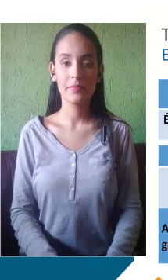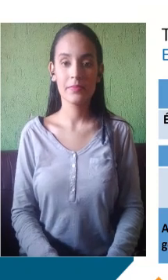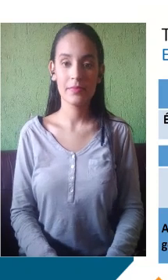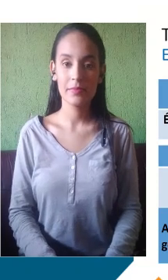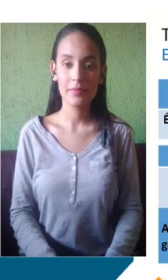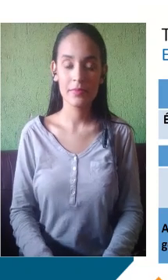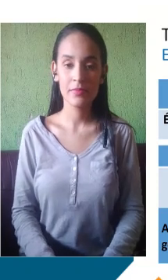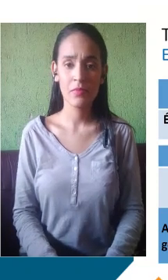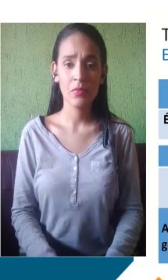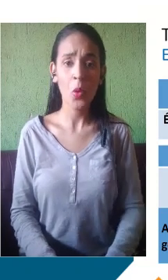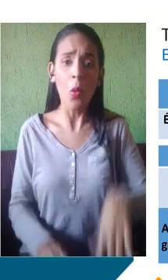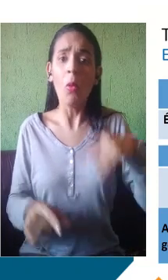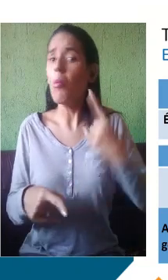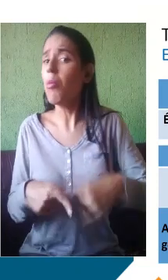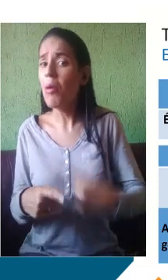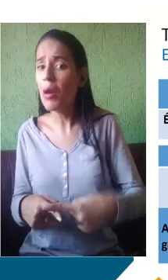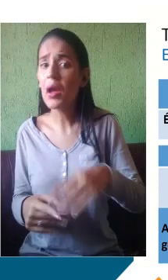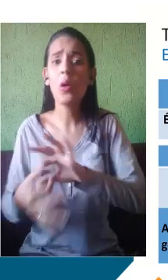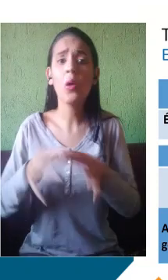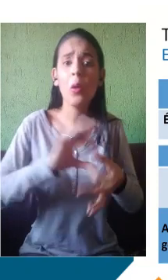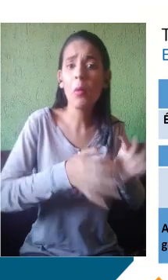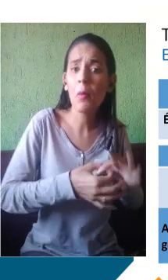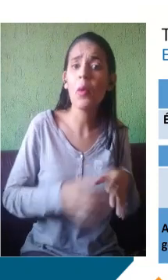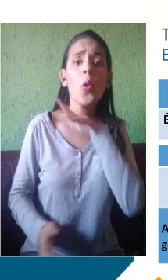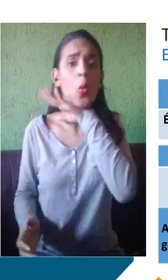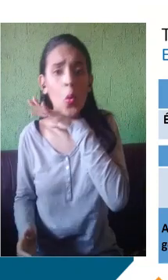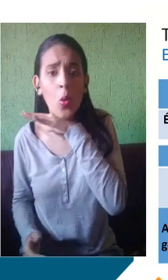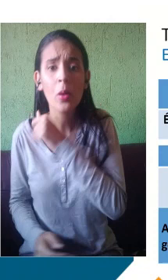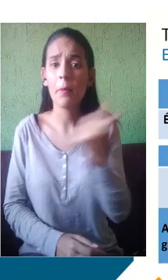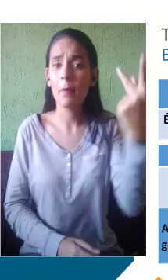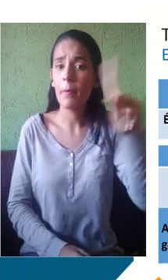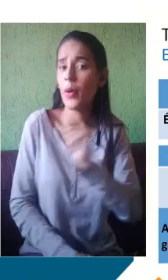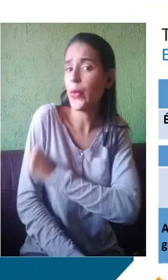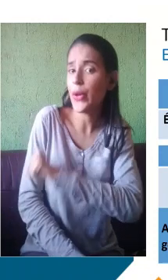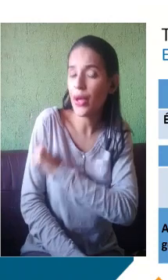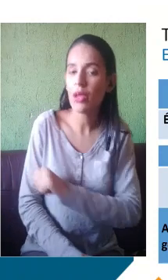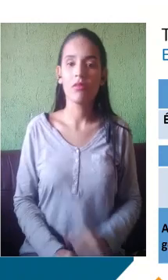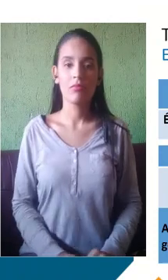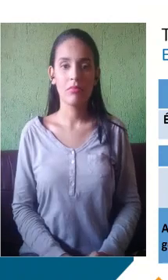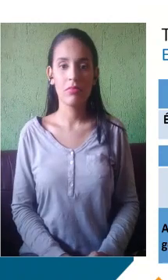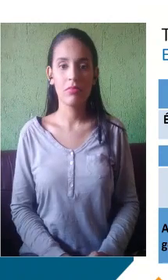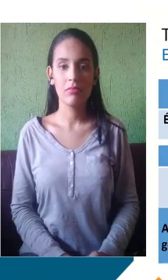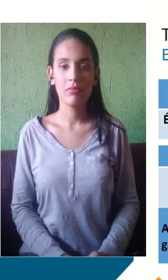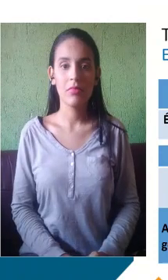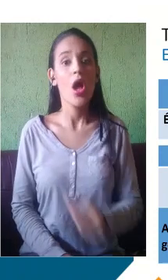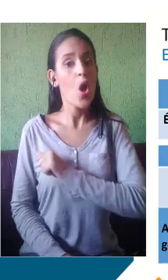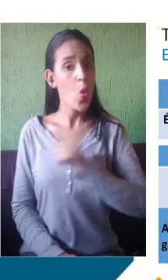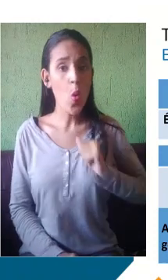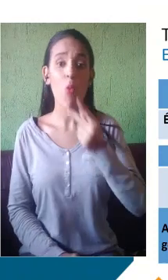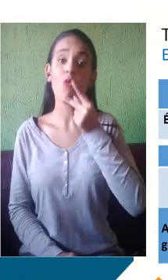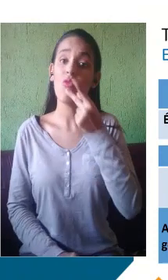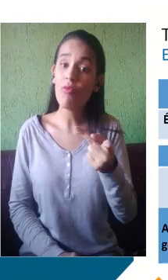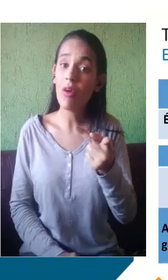posicionamento do autor, né, de que as Olimpíadas serão prejudiciais. Por que elas serão prejudiciais? vão gerar corrupção e desvio de dinheiro público.